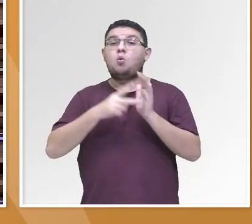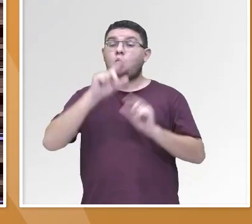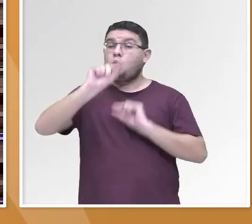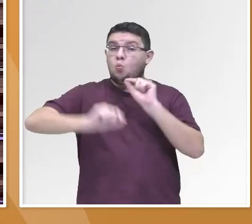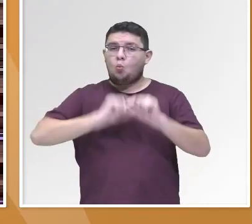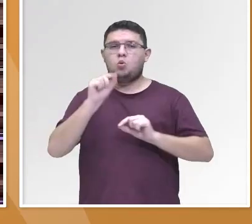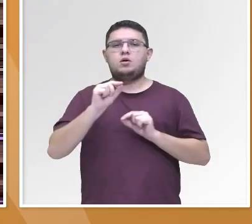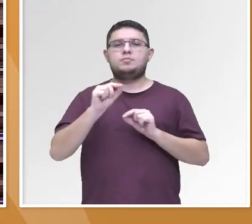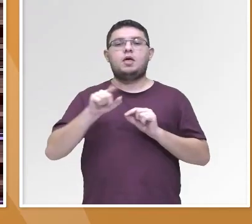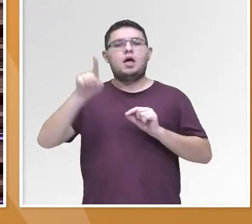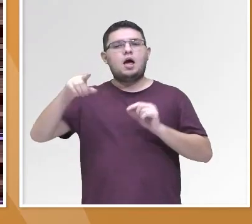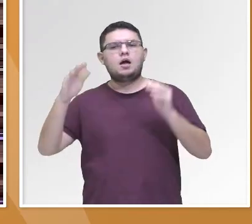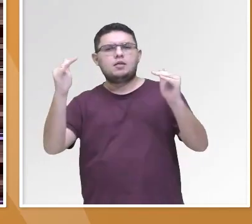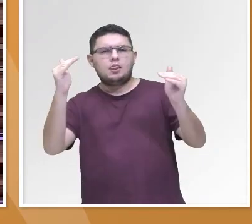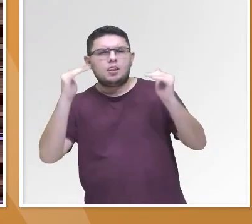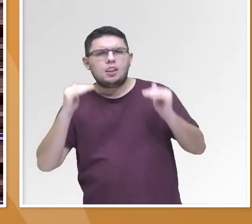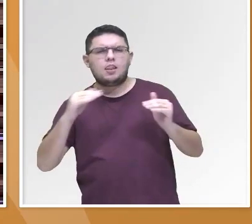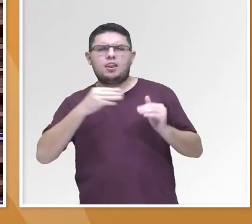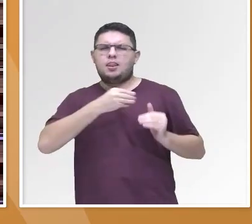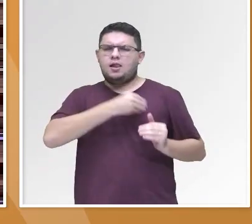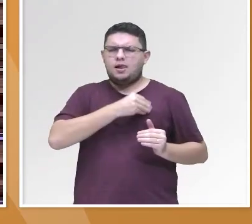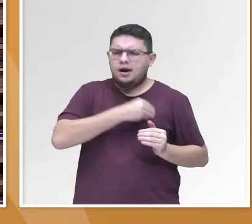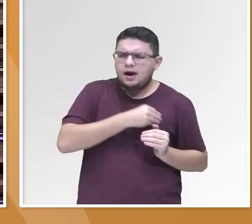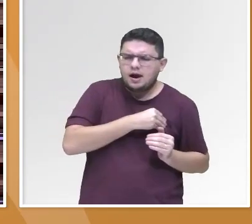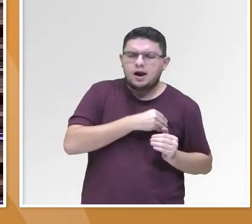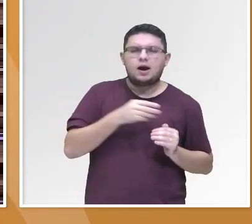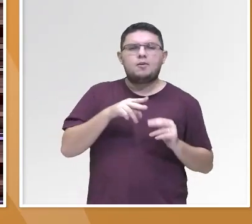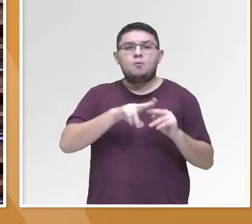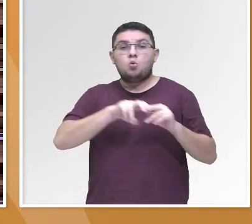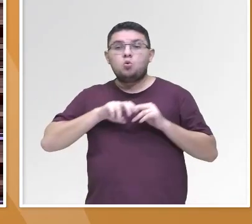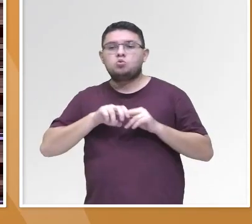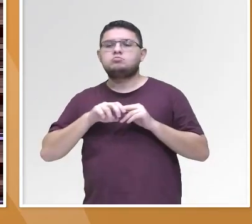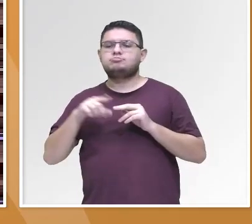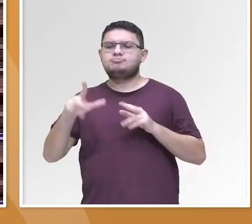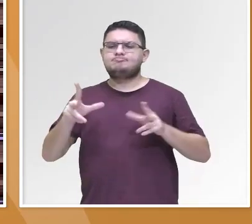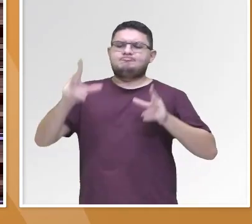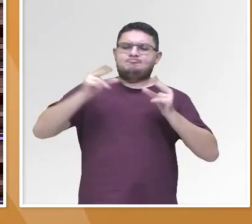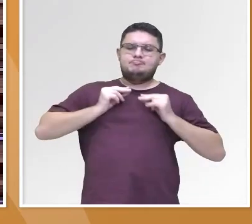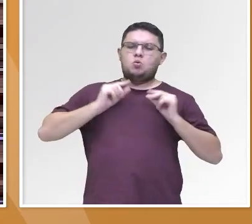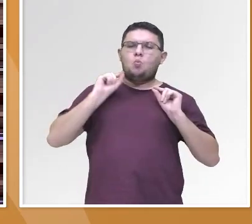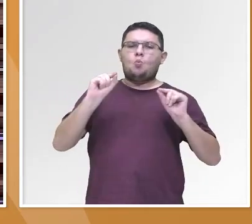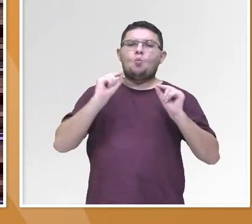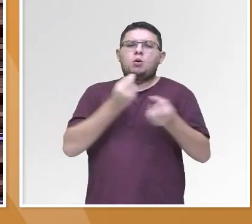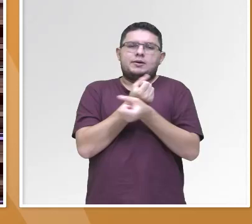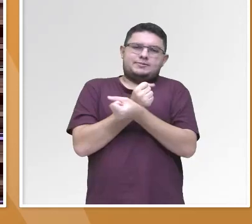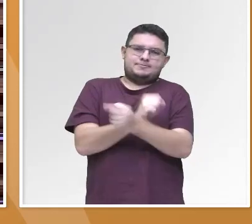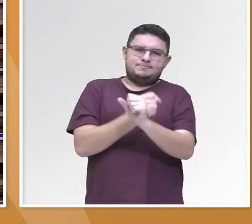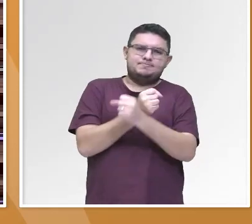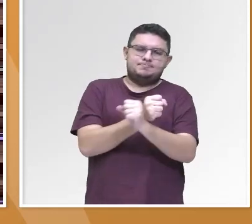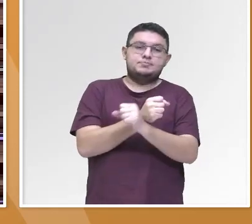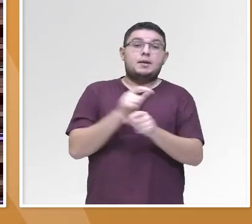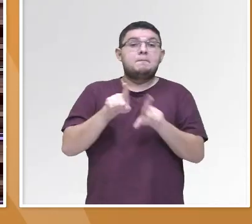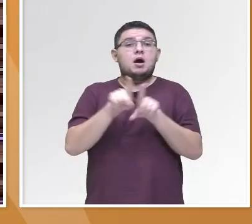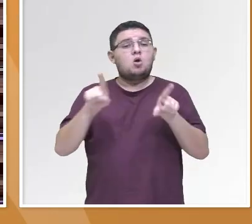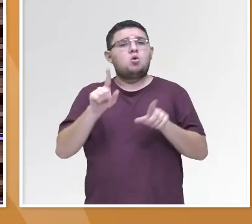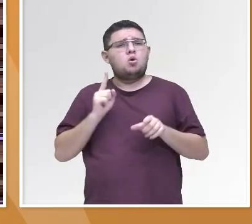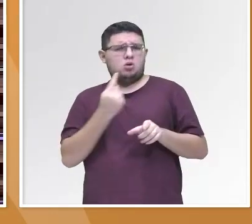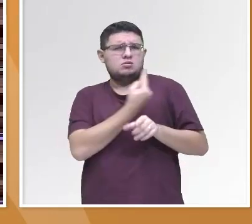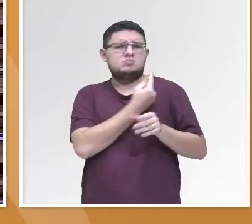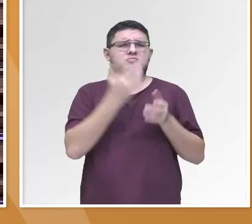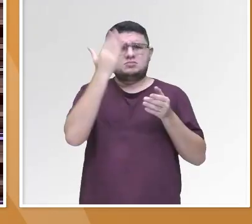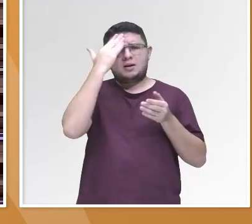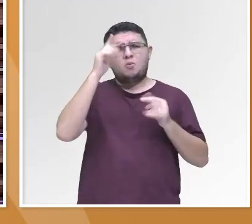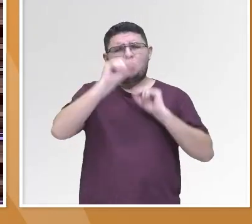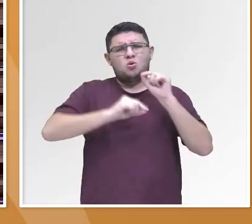verdade, negros, brancos, amarelos, independente da cor, todo mundo é igual, a própria igreja também justificava. Então, a partir dessas